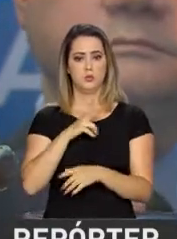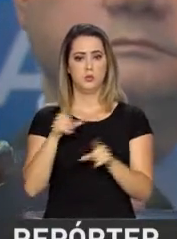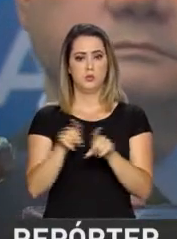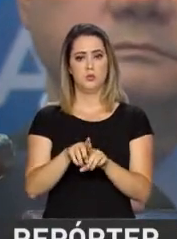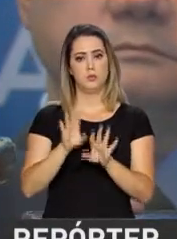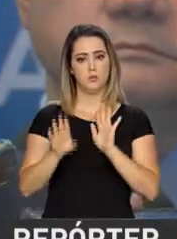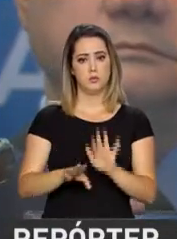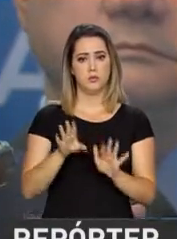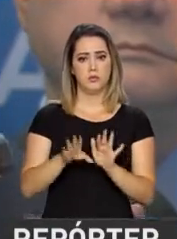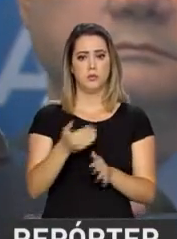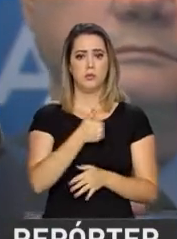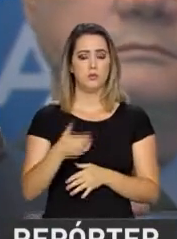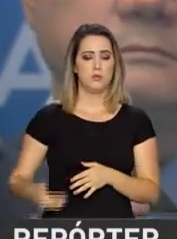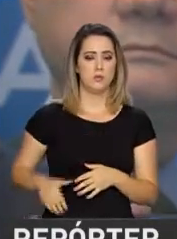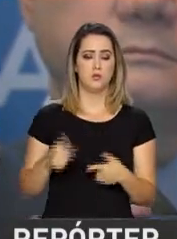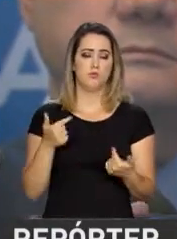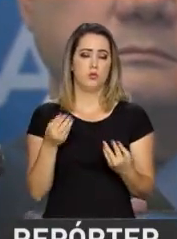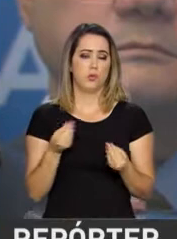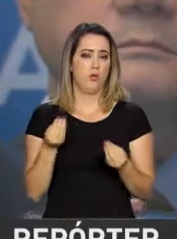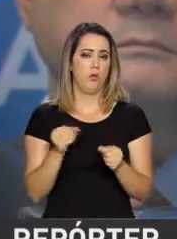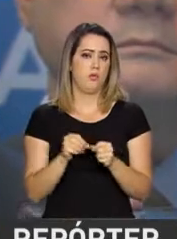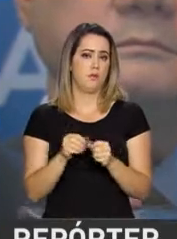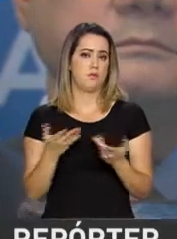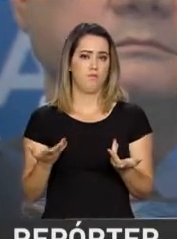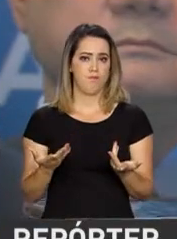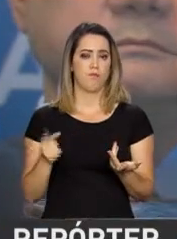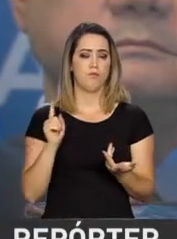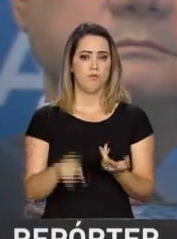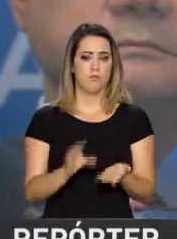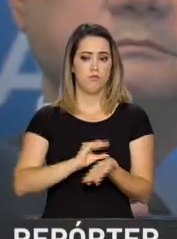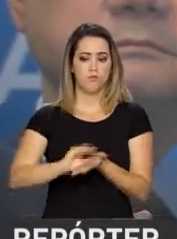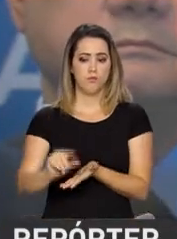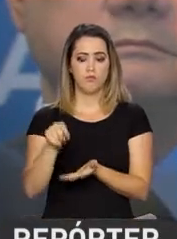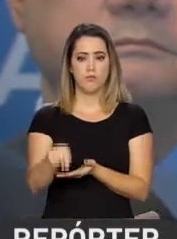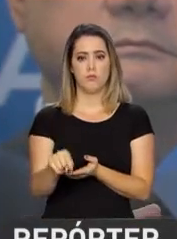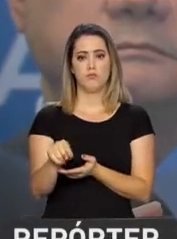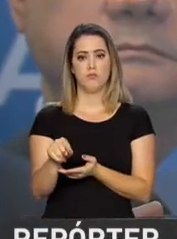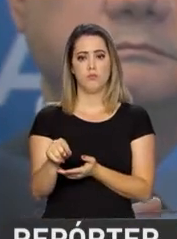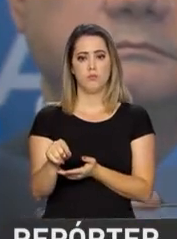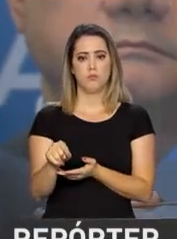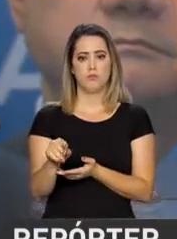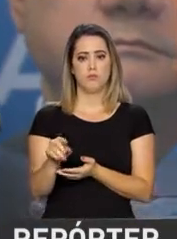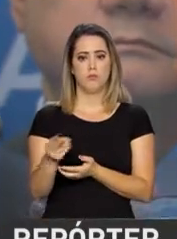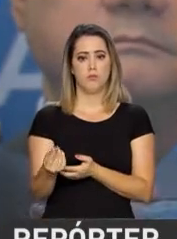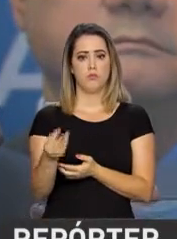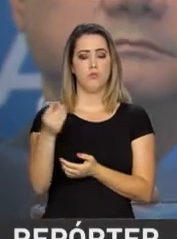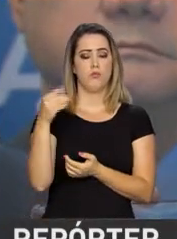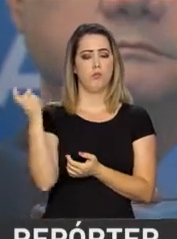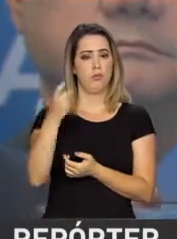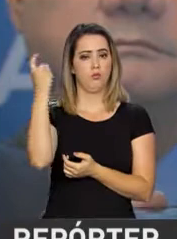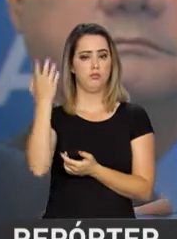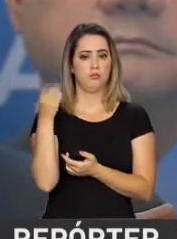que normalmente o poder público não tem condições de fazer, não é? São investimentos, né, em alto volume, não é?